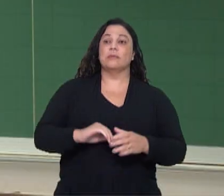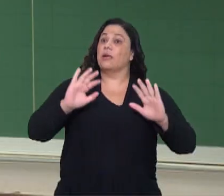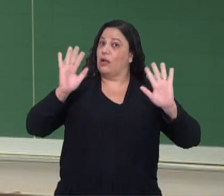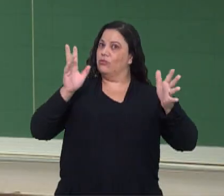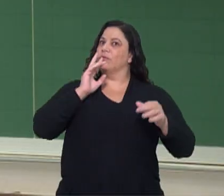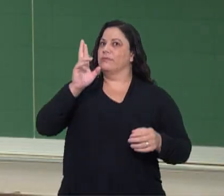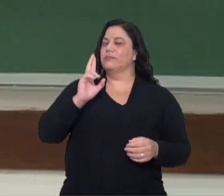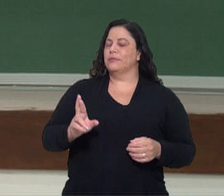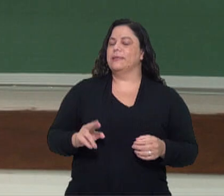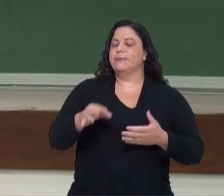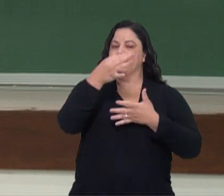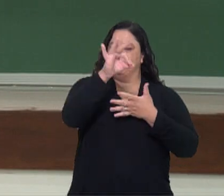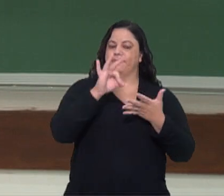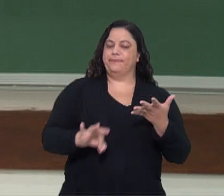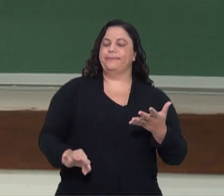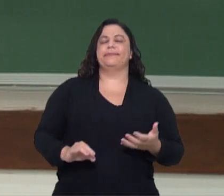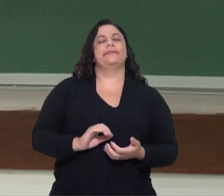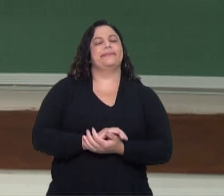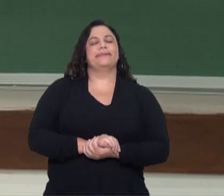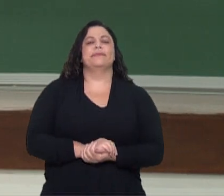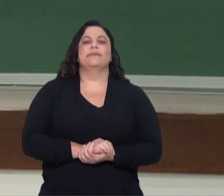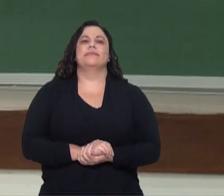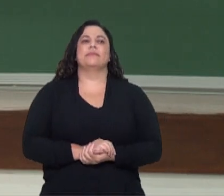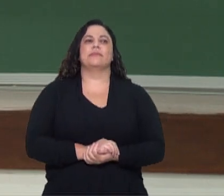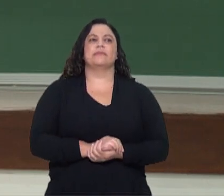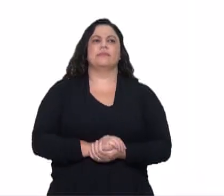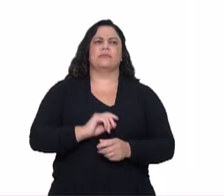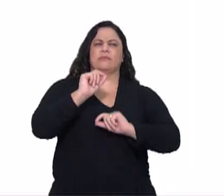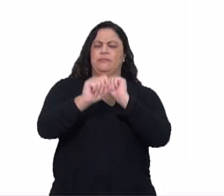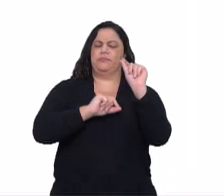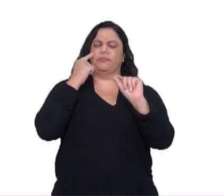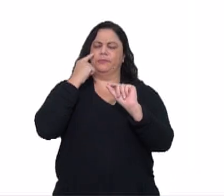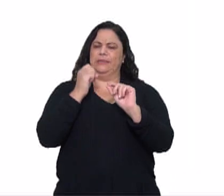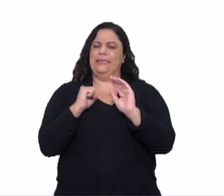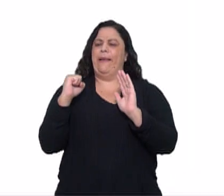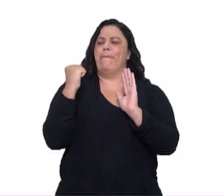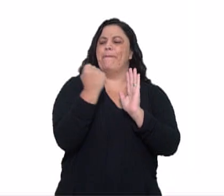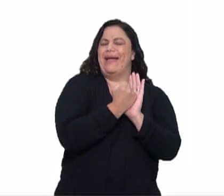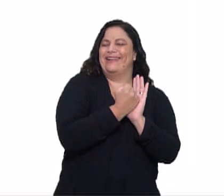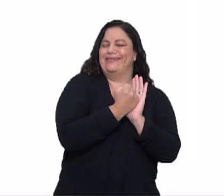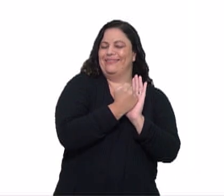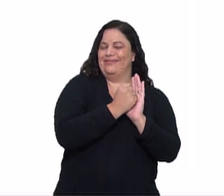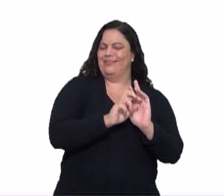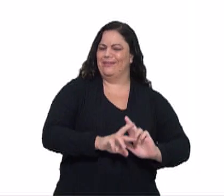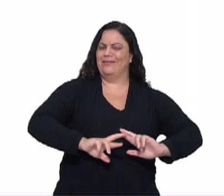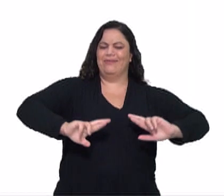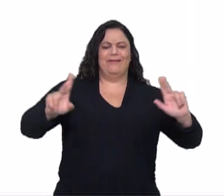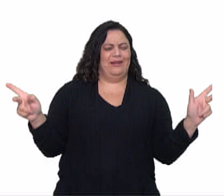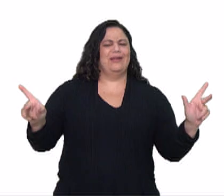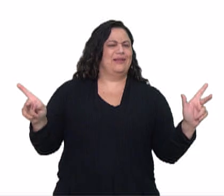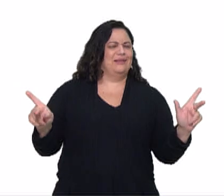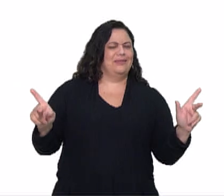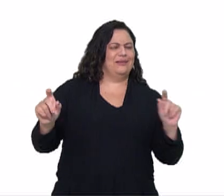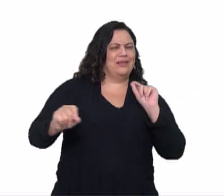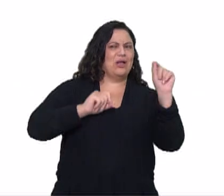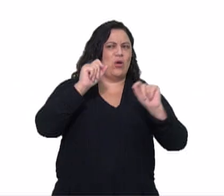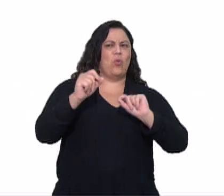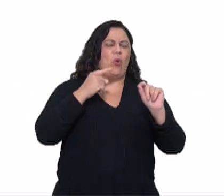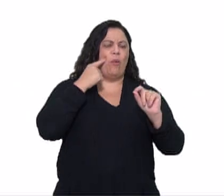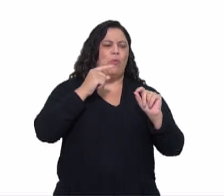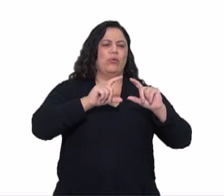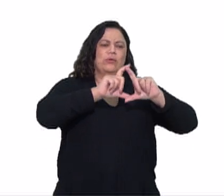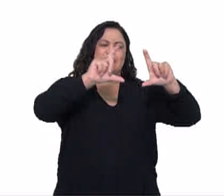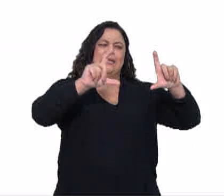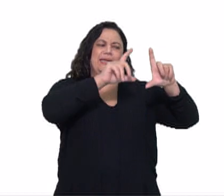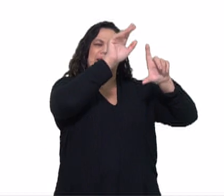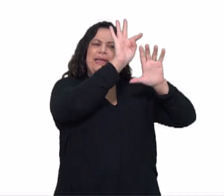Fizeram? Vamos lá, corrigir então. Então, que marcas diferenciam a fala do entrevistado do relato do repórter? As